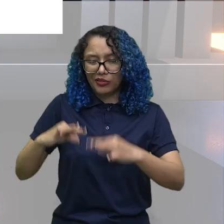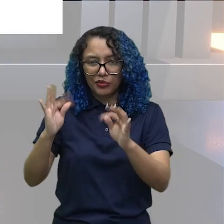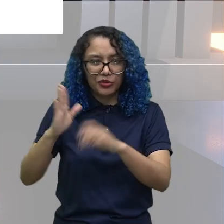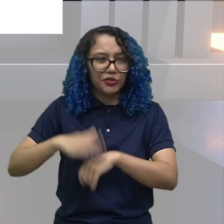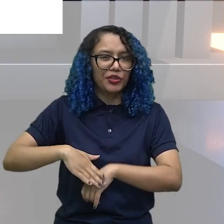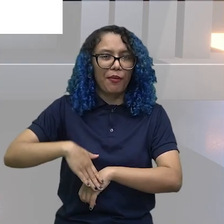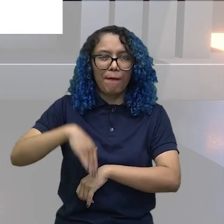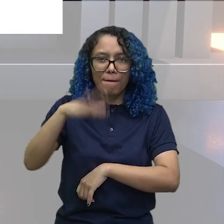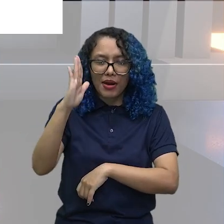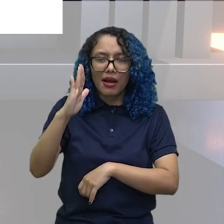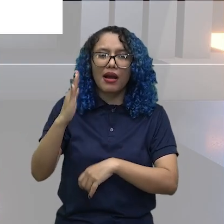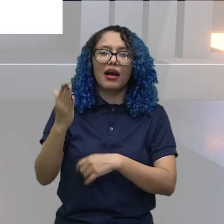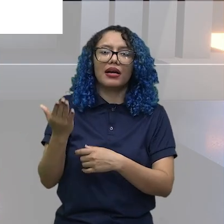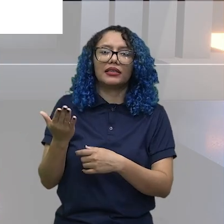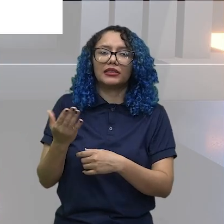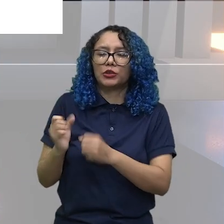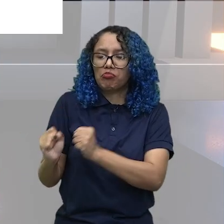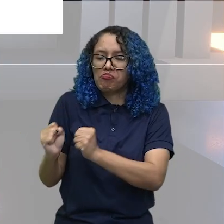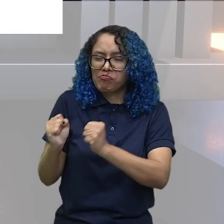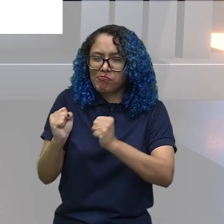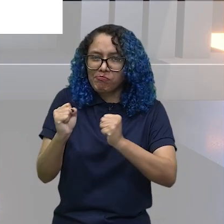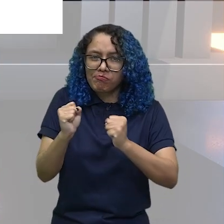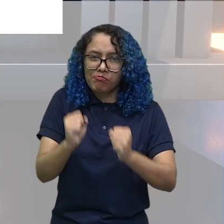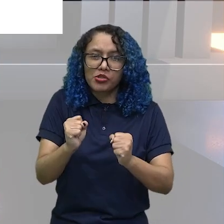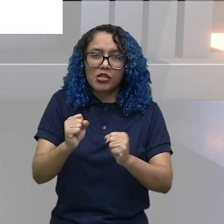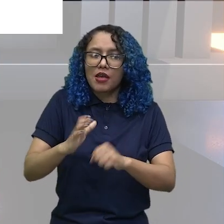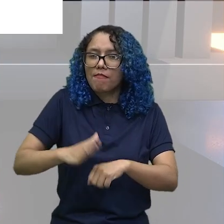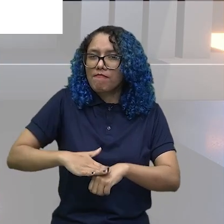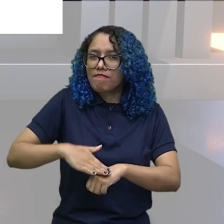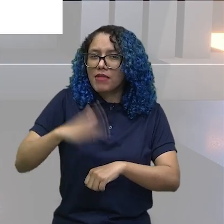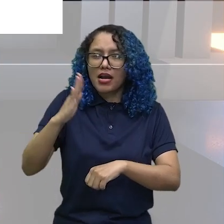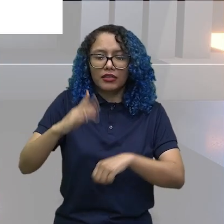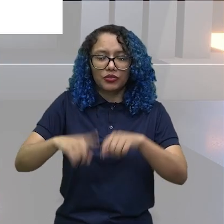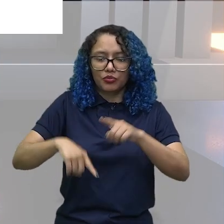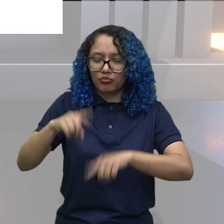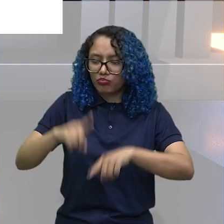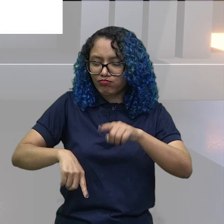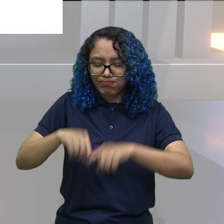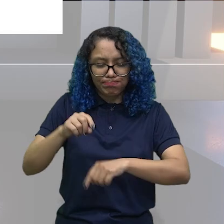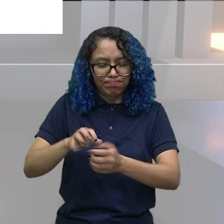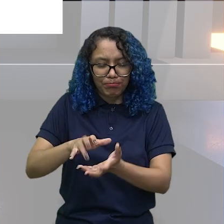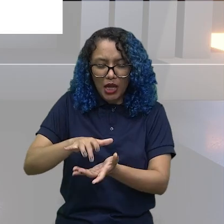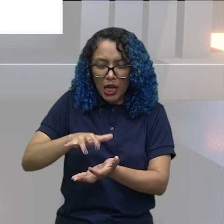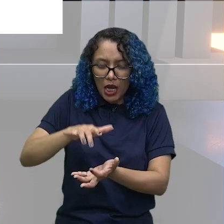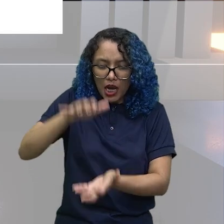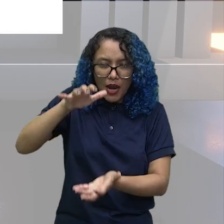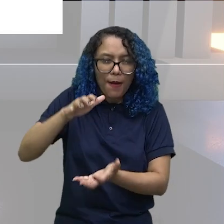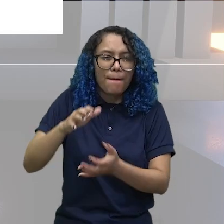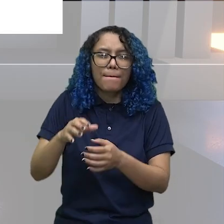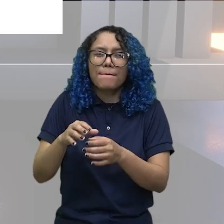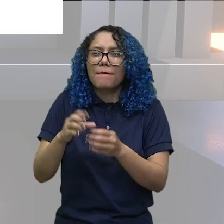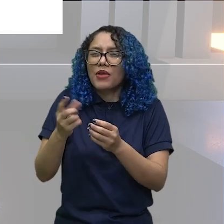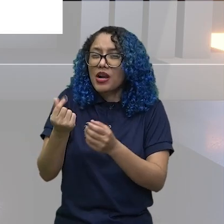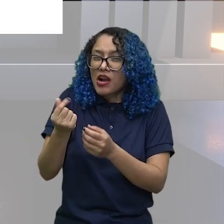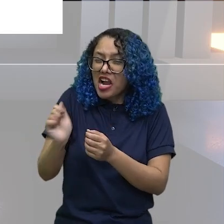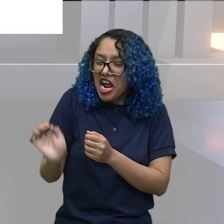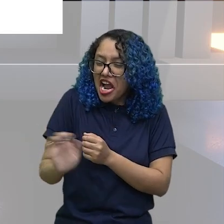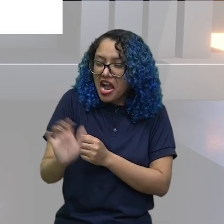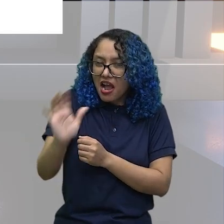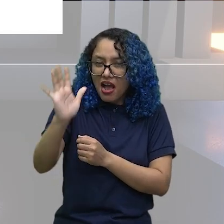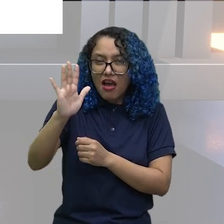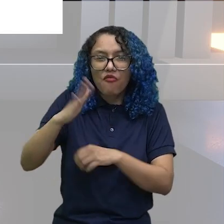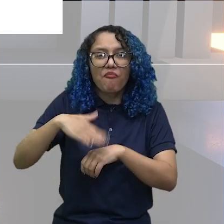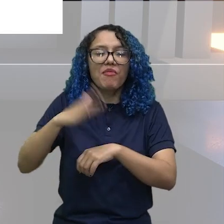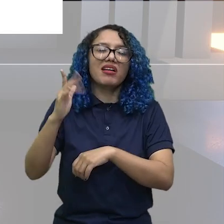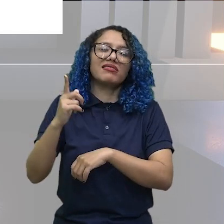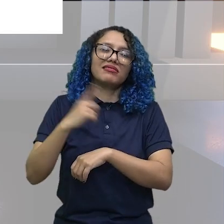Os países ricos detêm mais poder, tá? Produzem mercadorias com maior valor agregado, mais